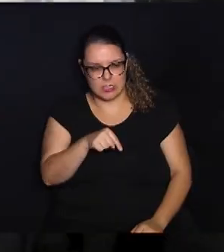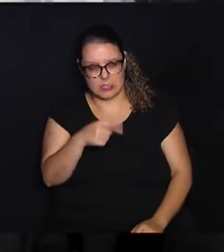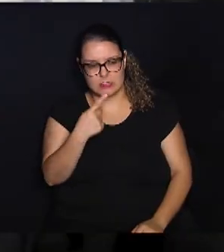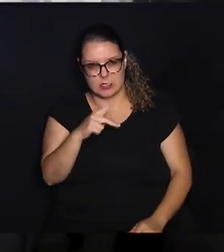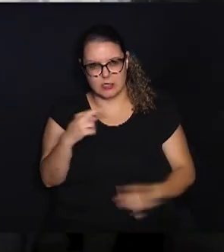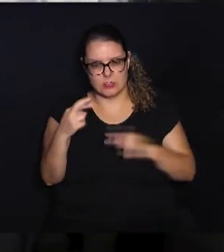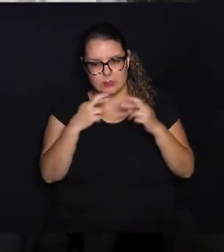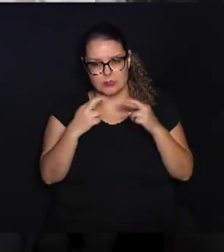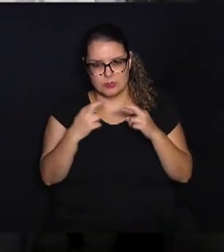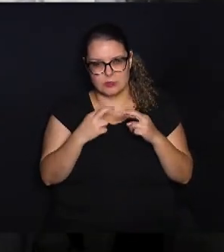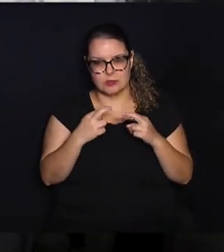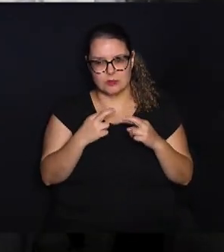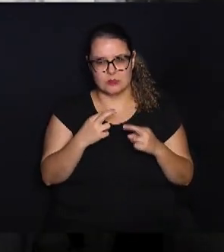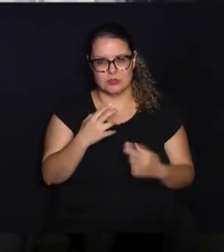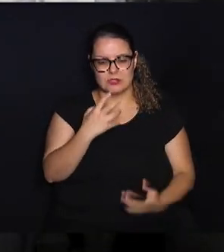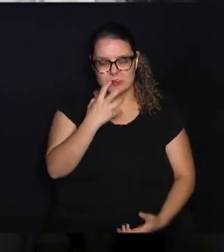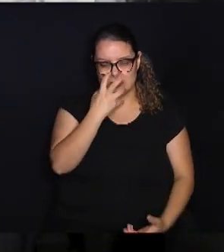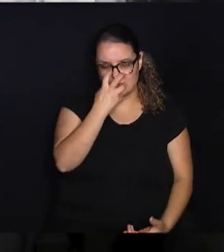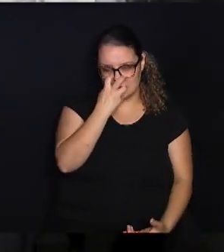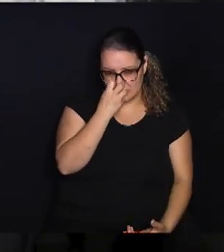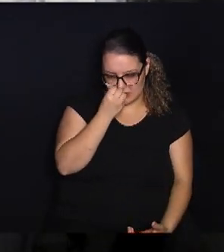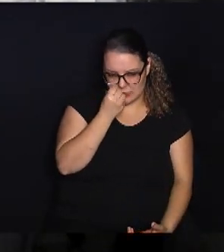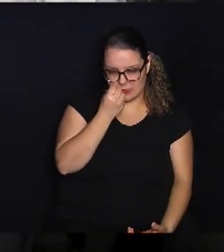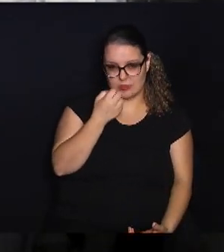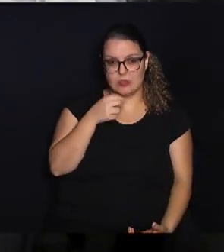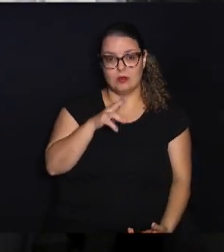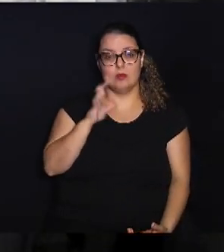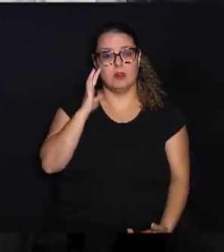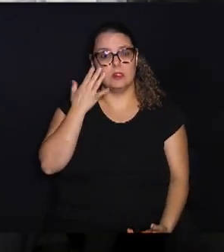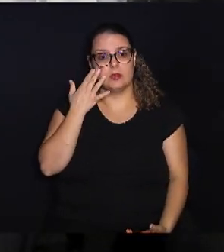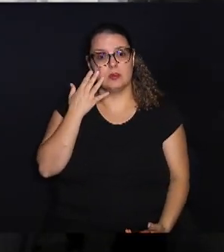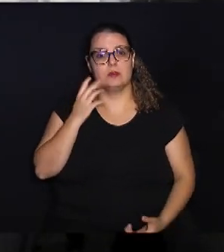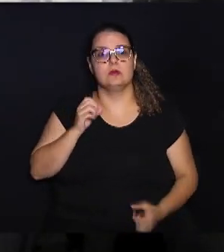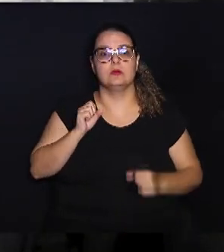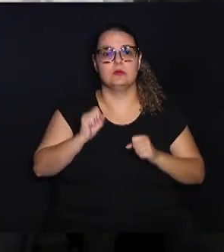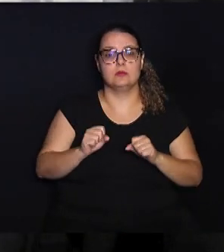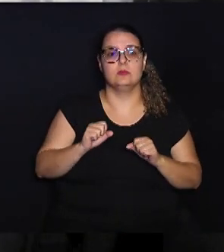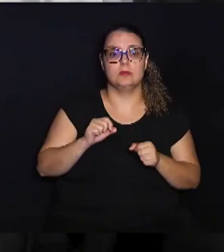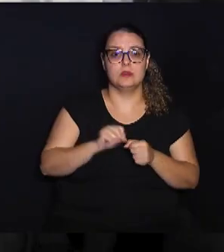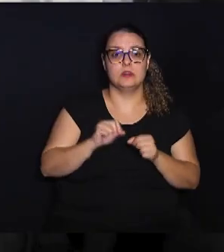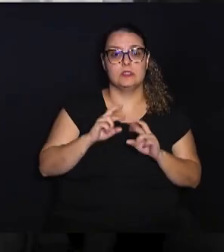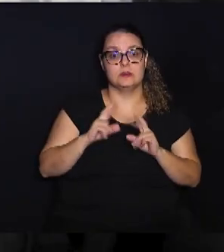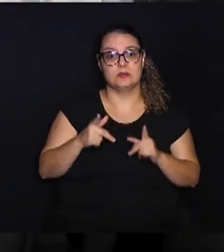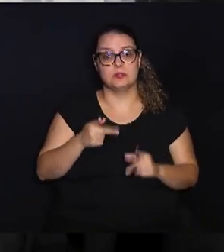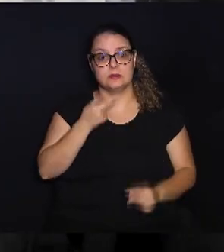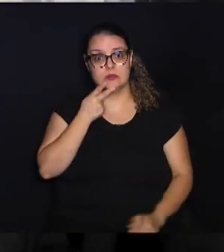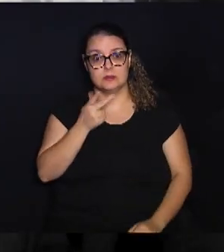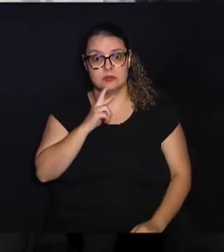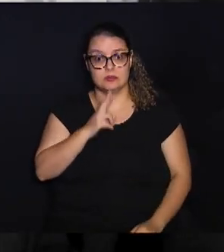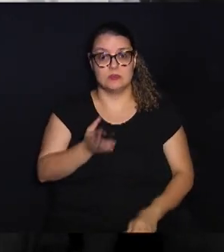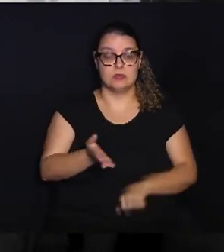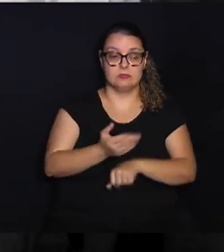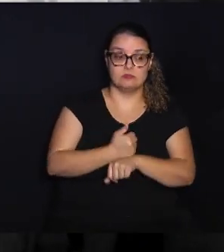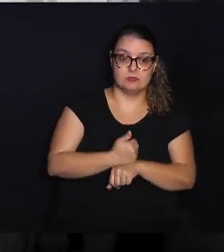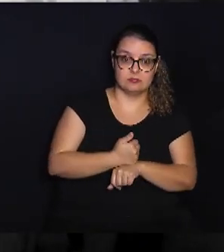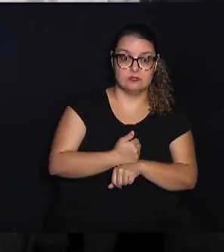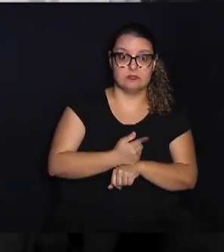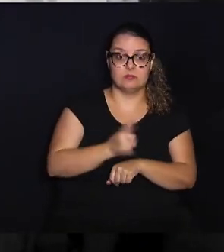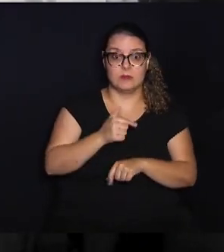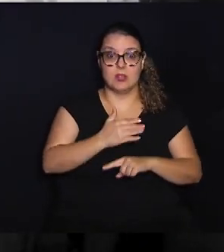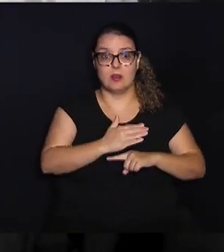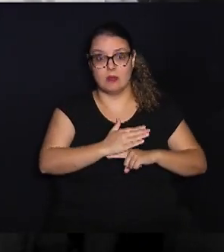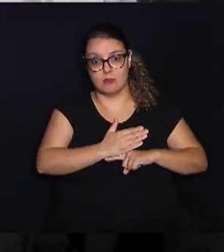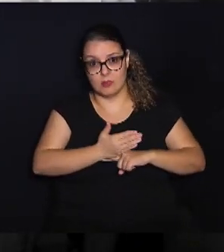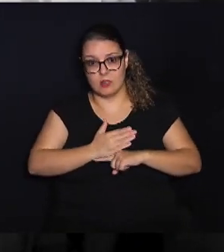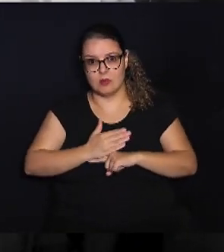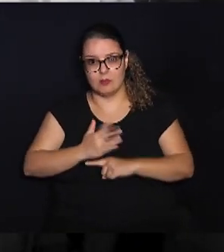análise, te decepcionou? Ou você achou que poderia fazer diferente? Você disse numa resposta anterior que você é uma formiguinha.